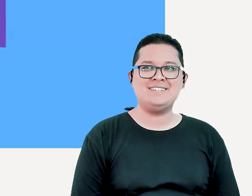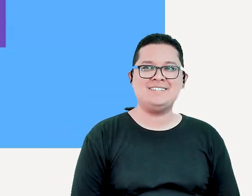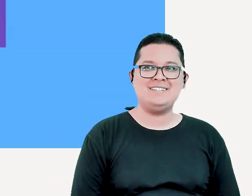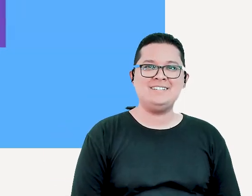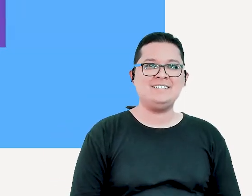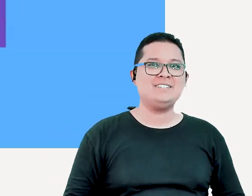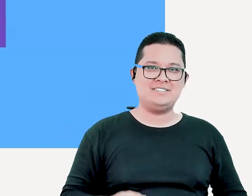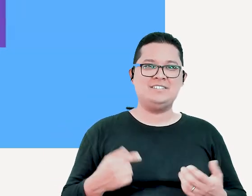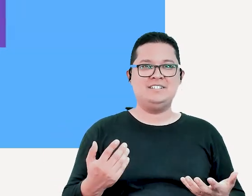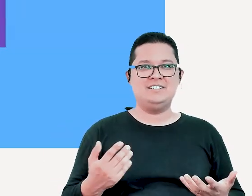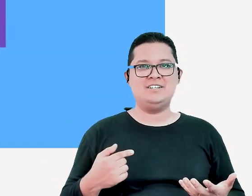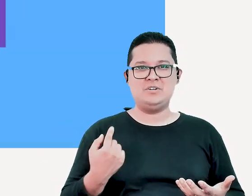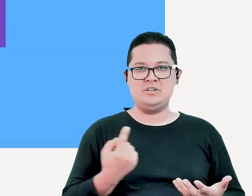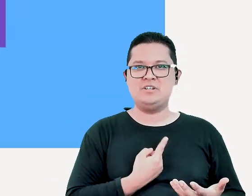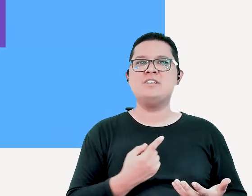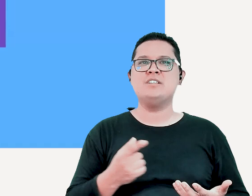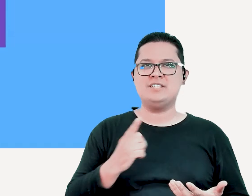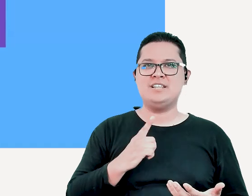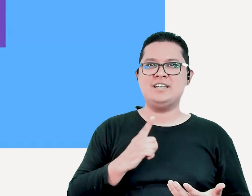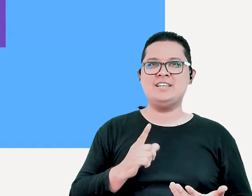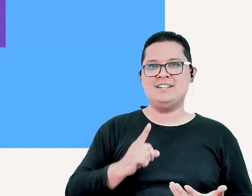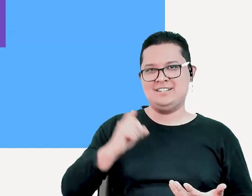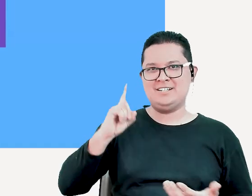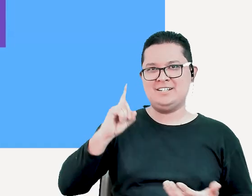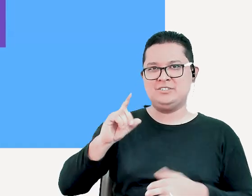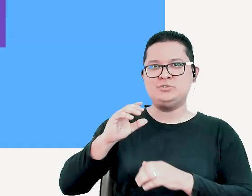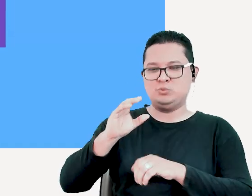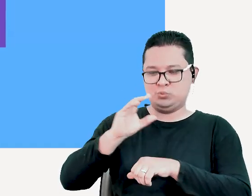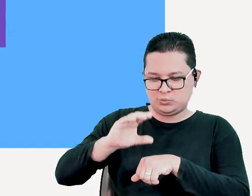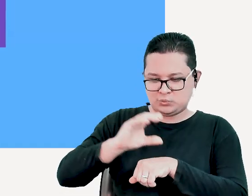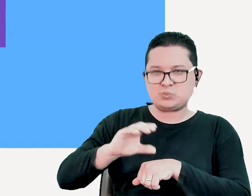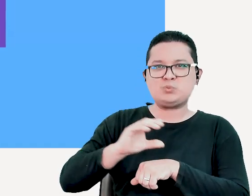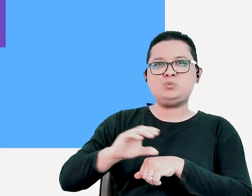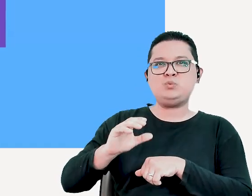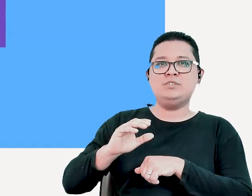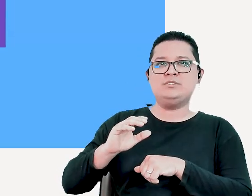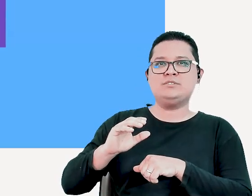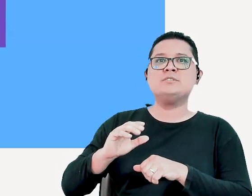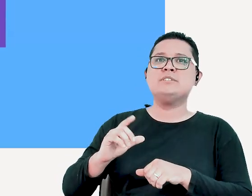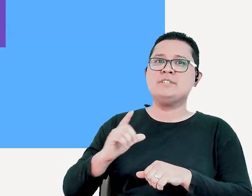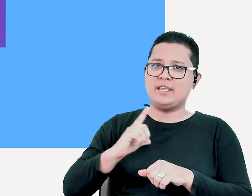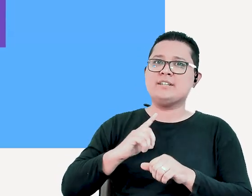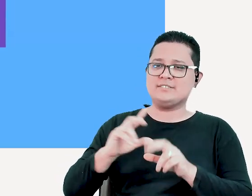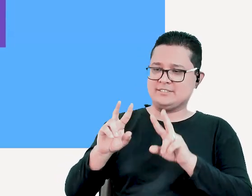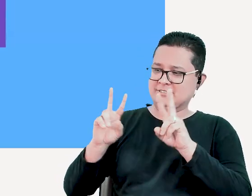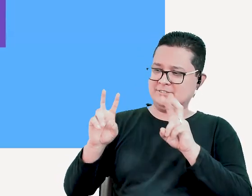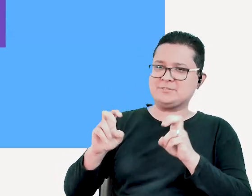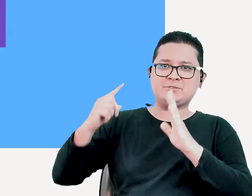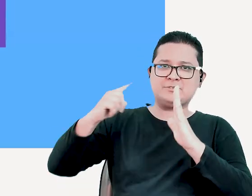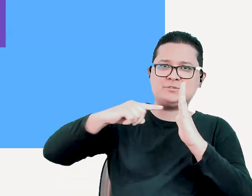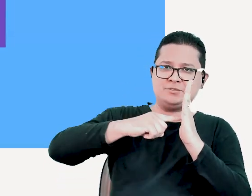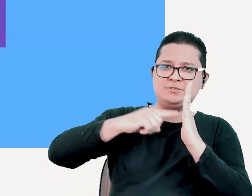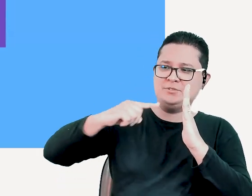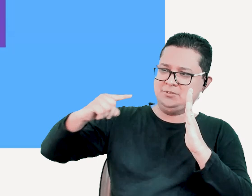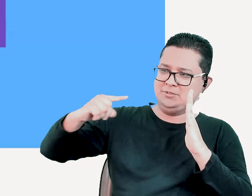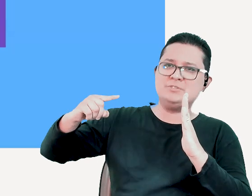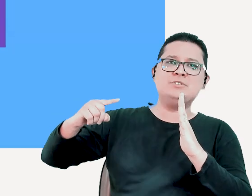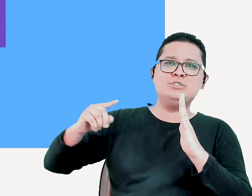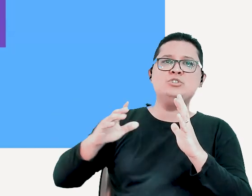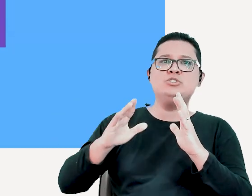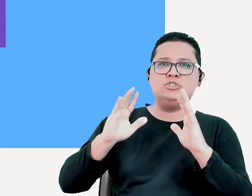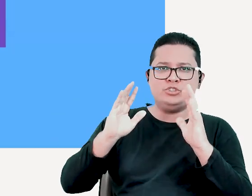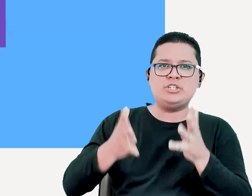já traz, né, lá no UX Writing na prática, esse papo importante de métrica para as pessoas realmente terem isso quanto mais cedo na vida